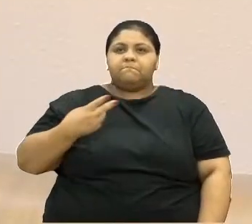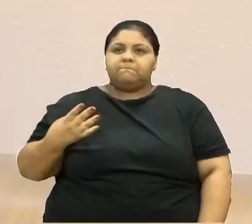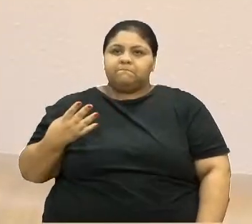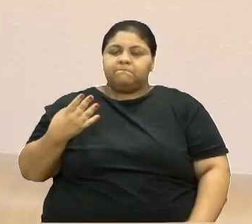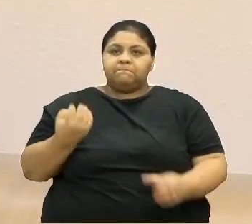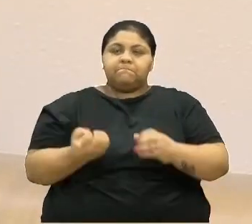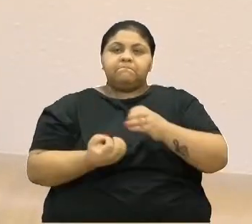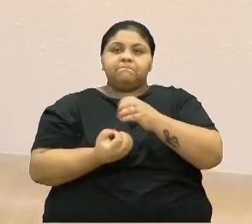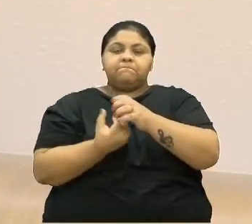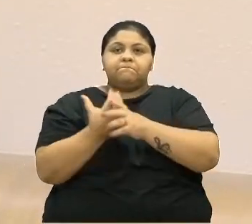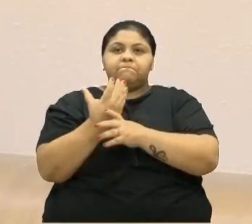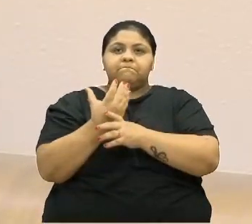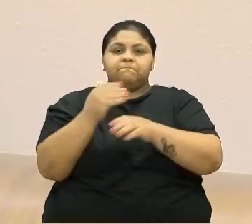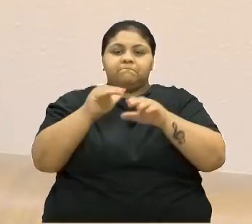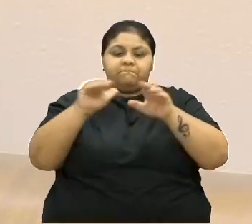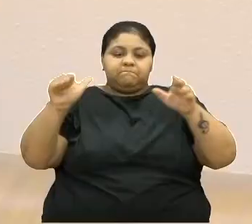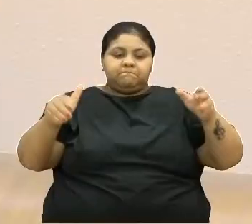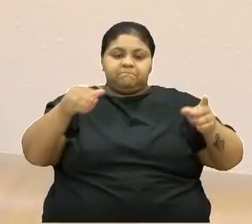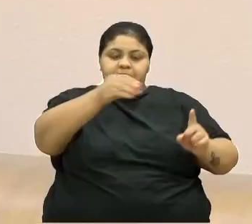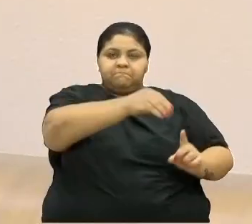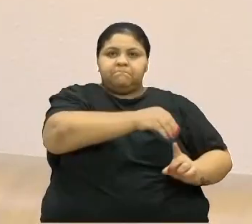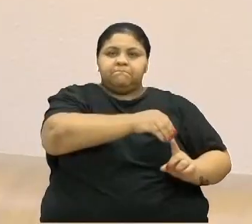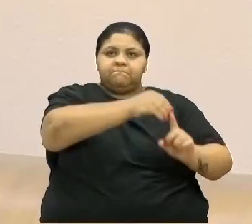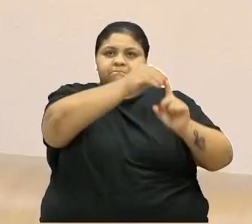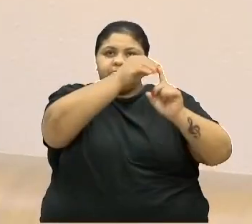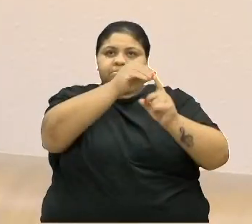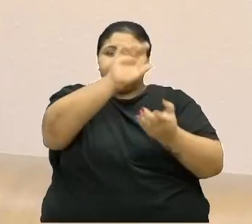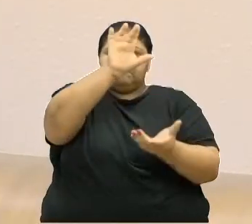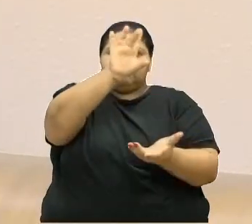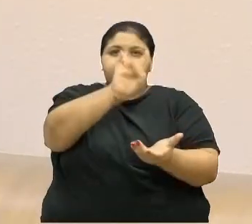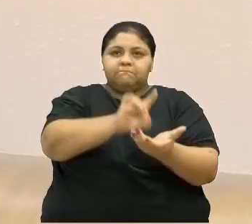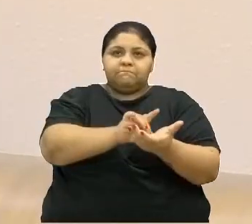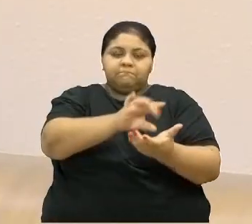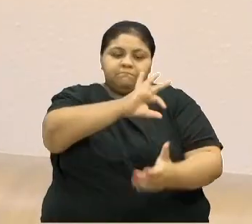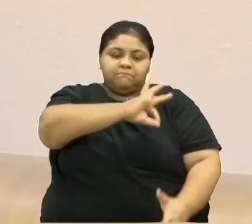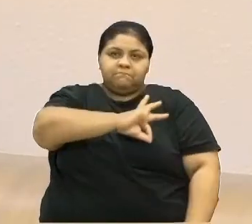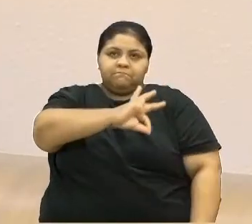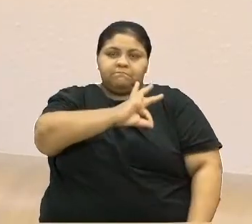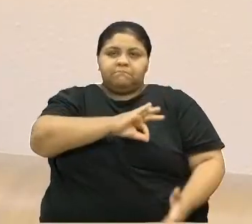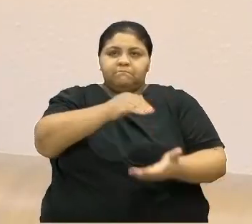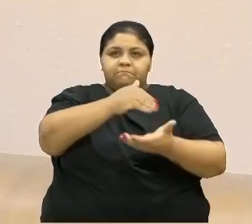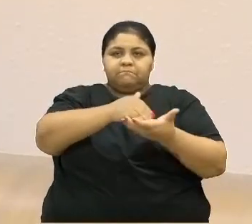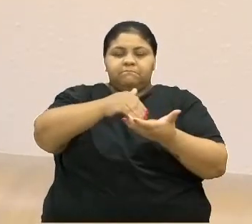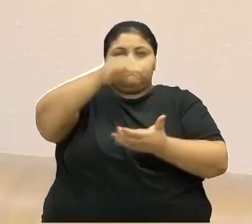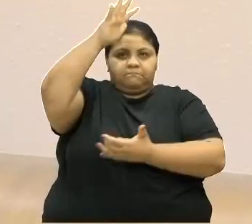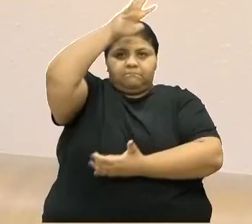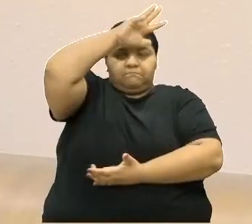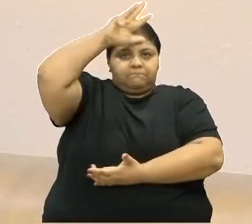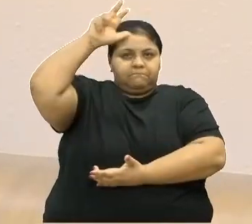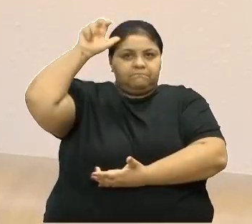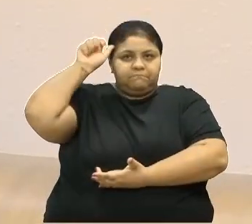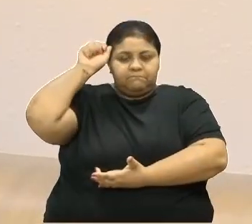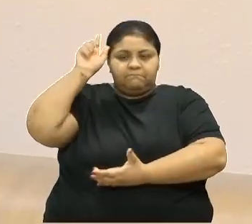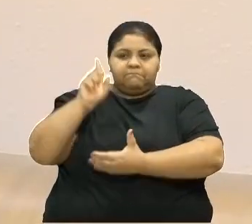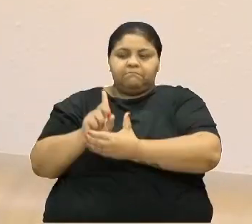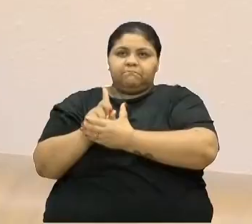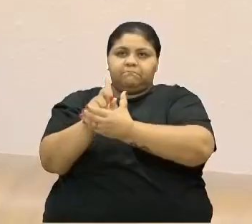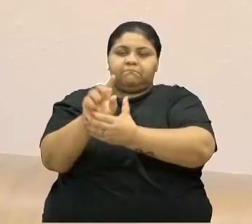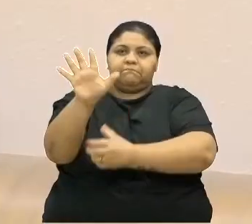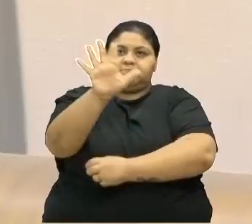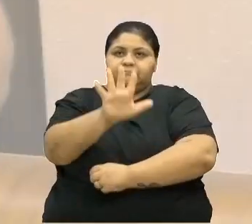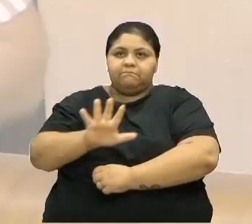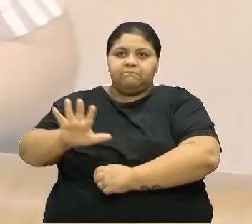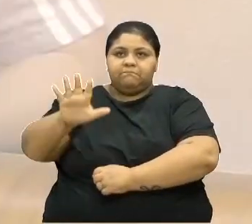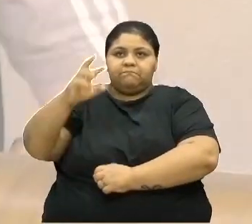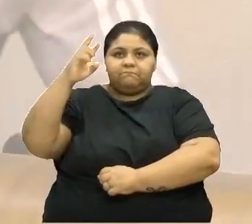293/2024, de autoria da mesa diretora, que fixa os subsídios dos secretários municipais, do procurador-geral,